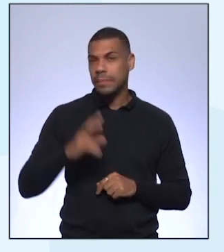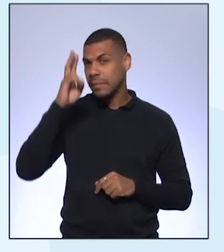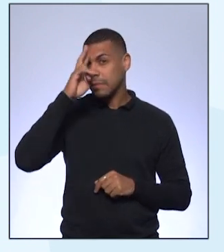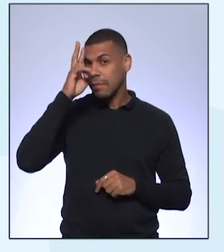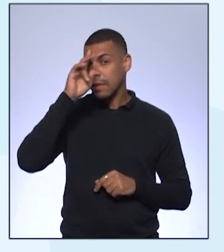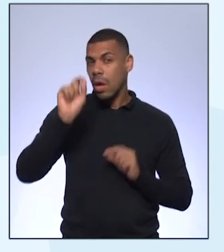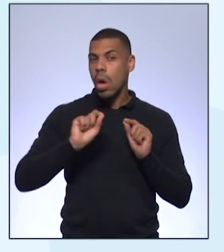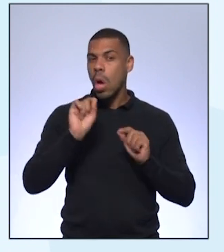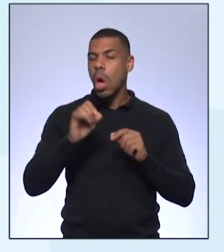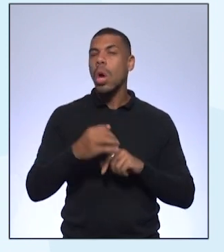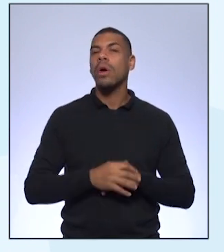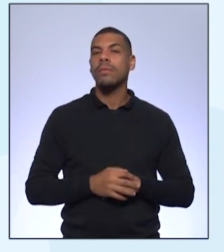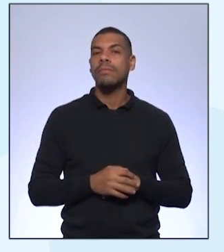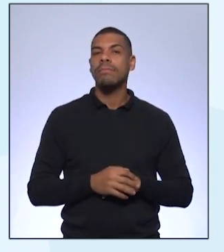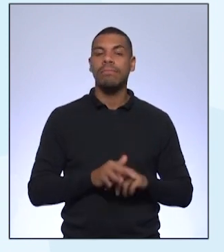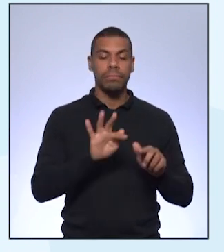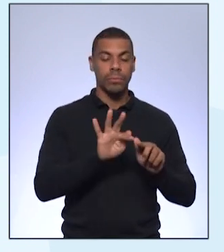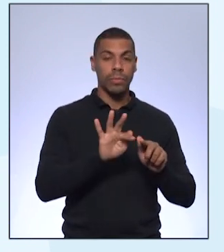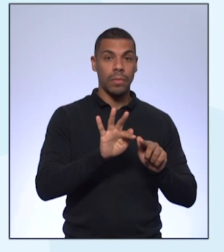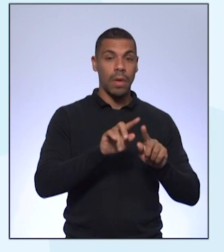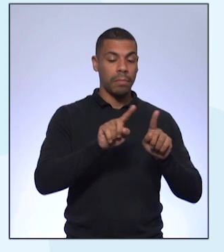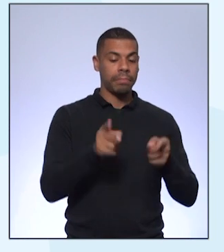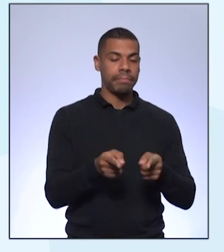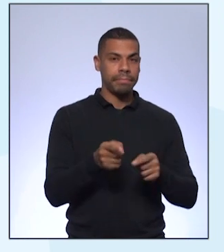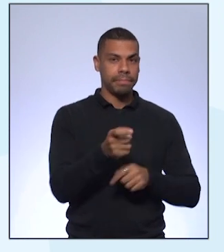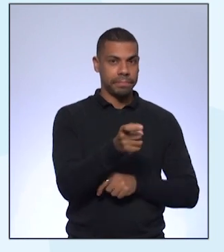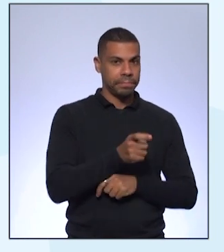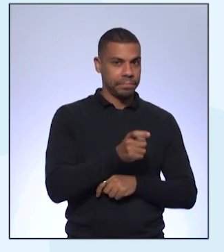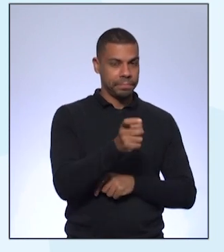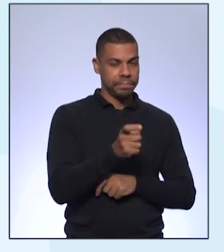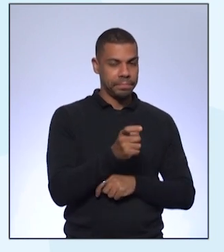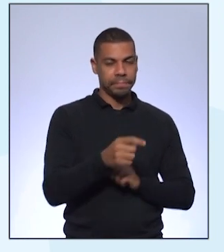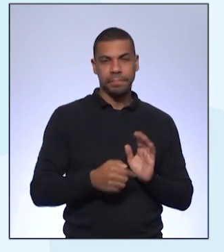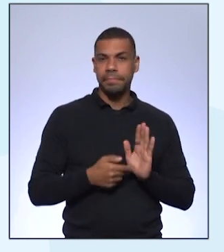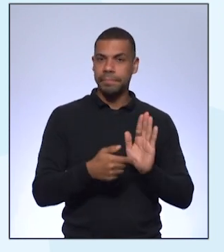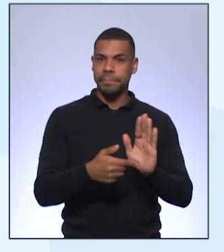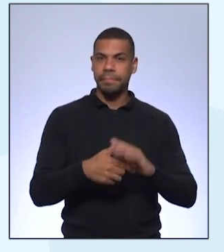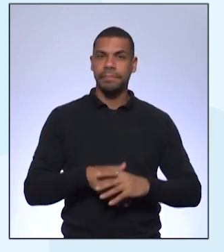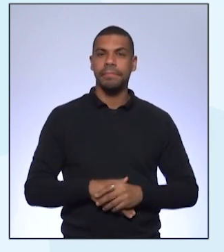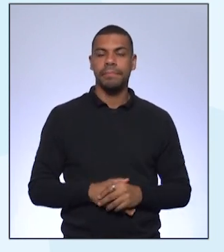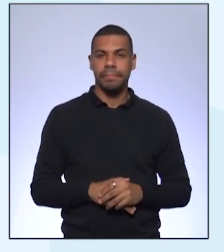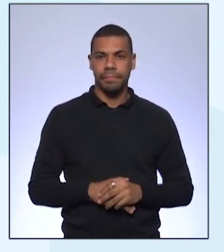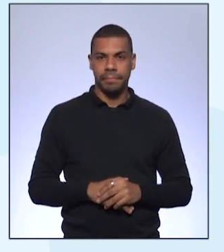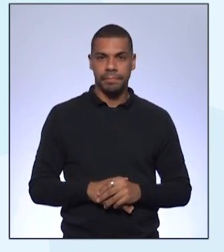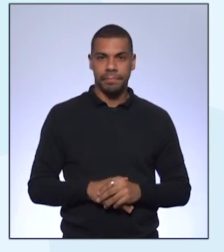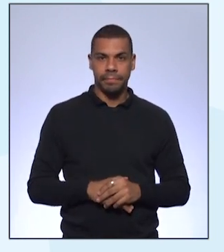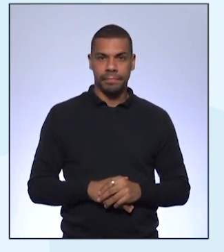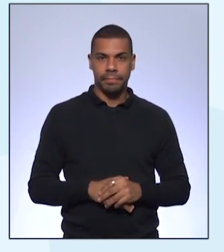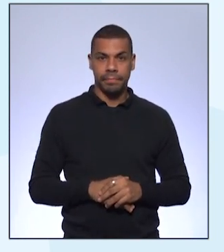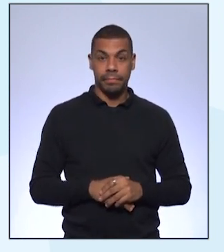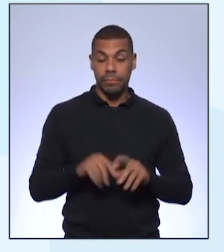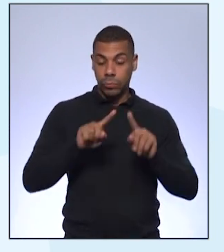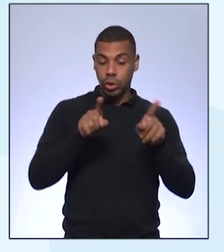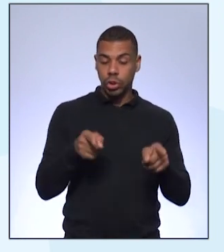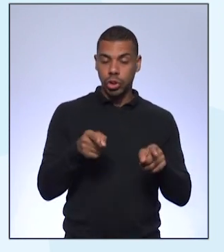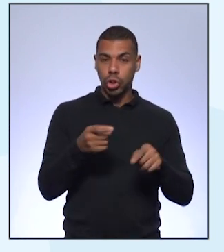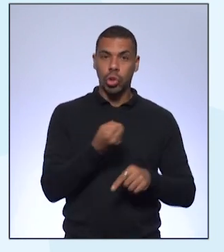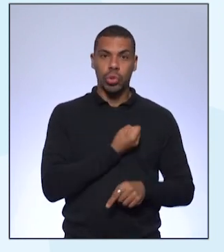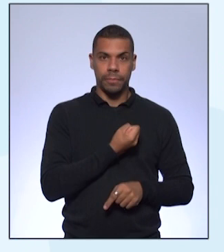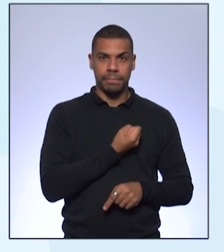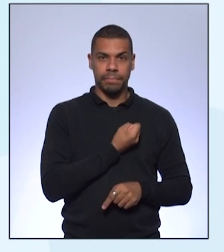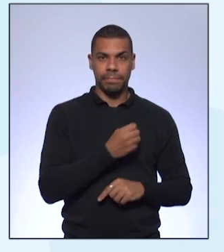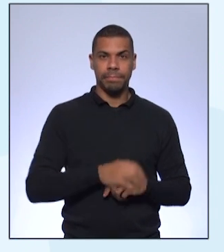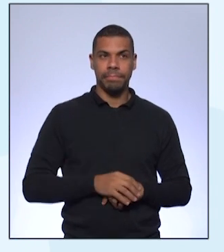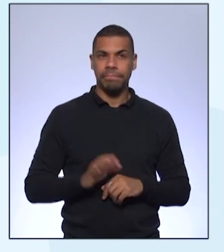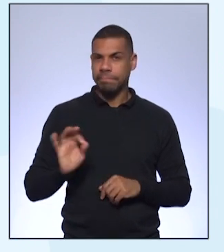que aí ó, a gente está trabalhando em função de x. Então, esse valor que aparece aí dentro do parêntese é o referido valor.